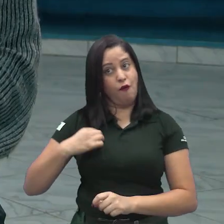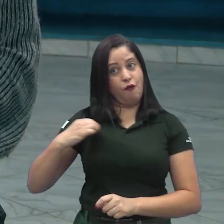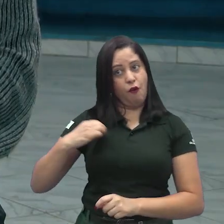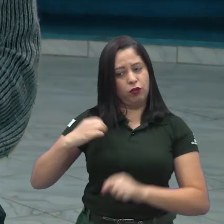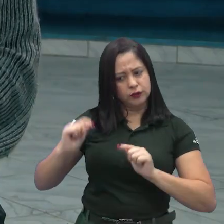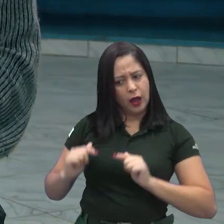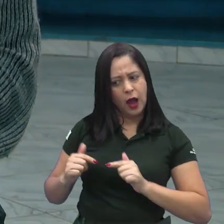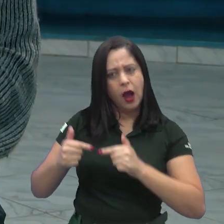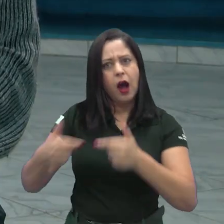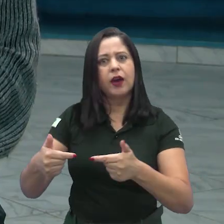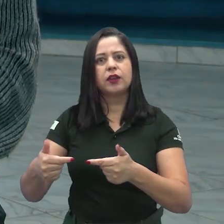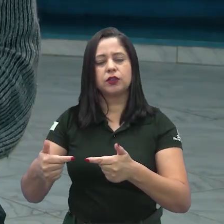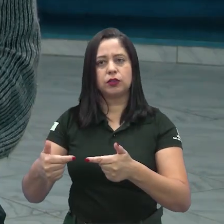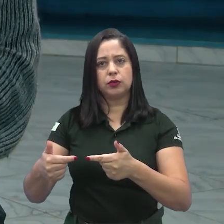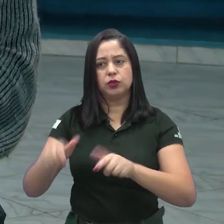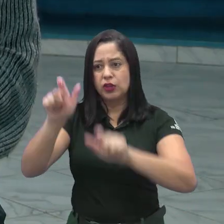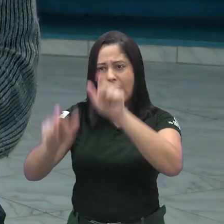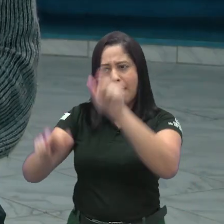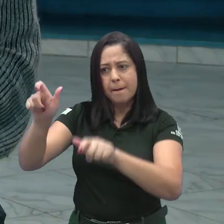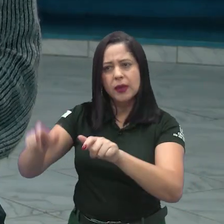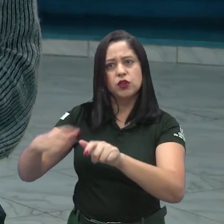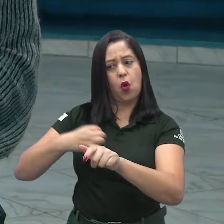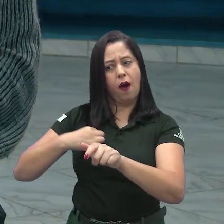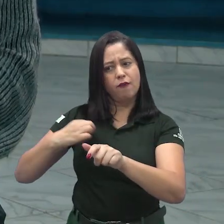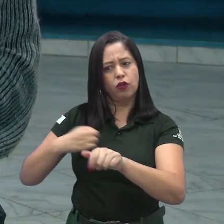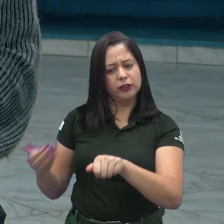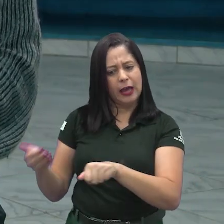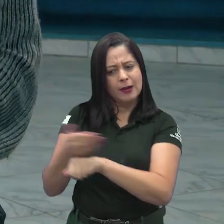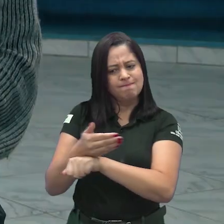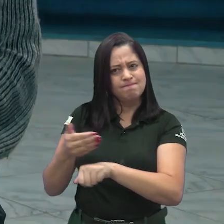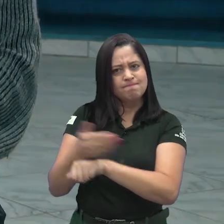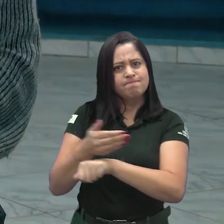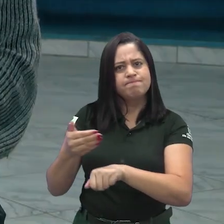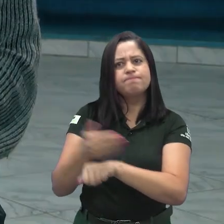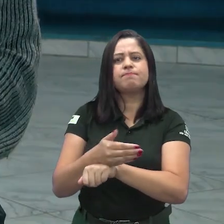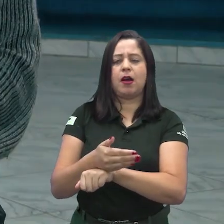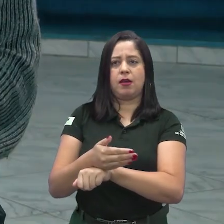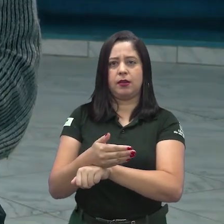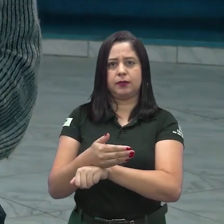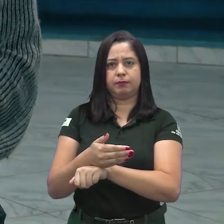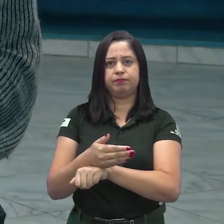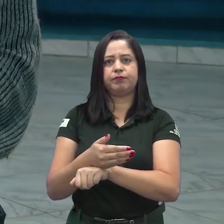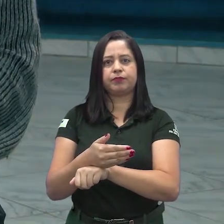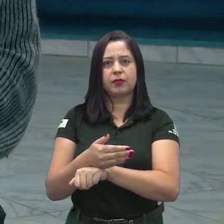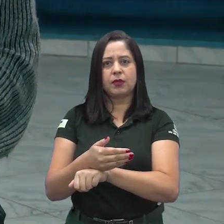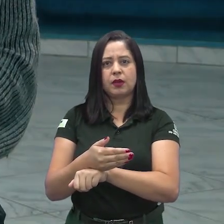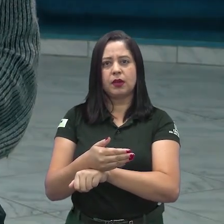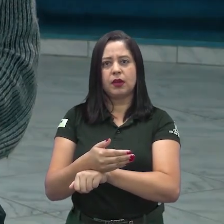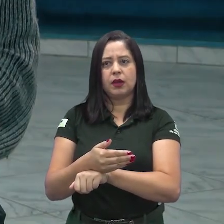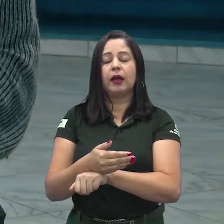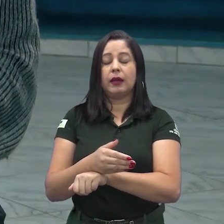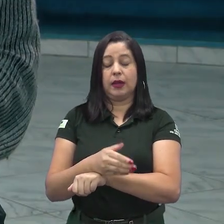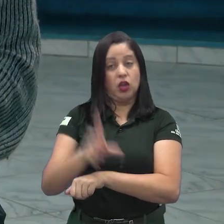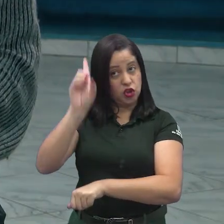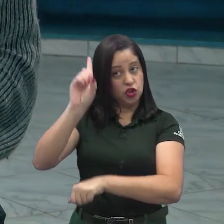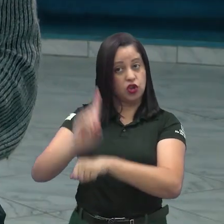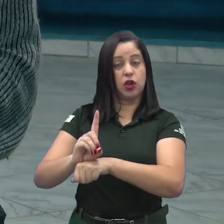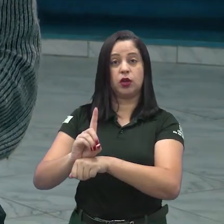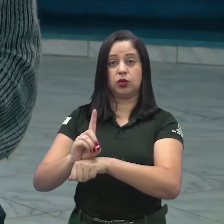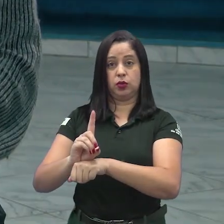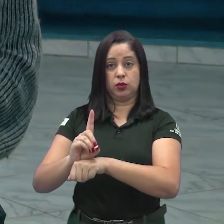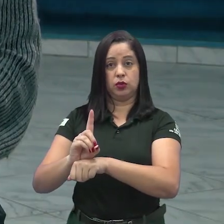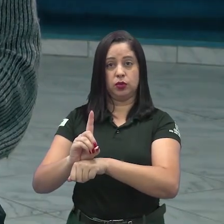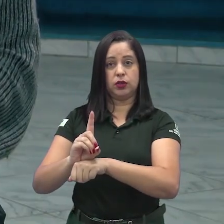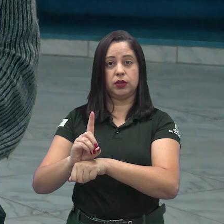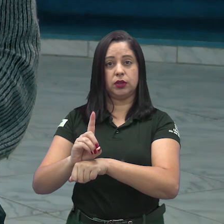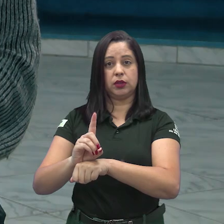mais componentes para poder colaborar com os diretores. Eu falo diretores, né? Que é